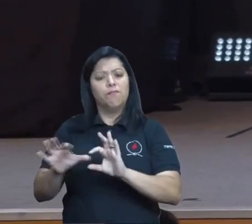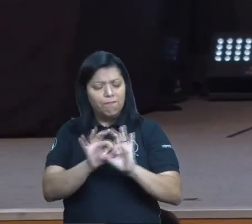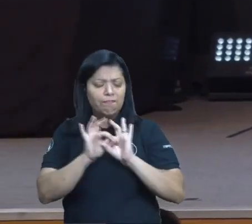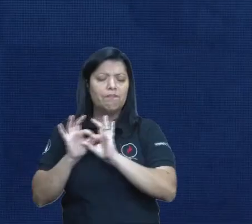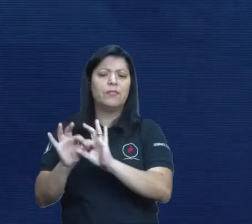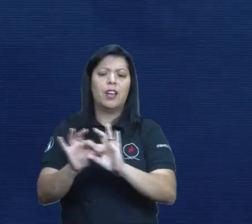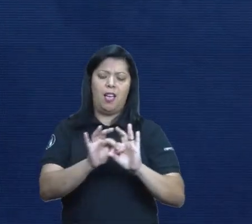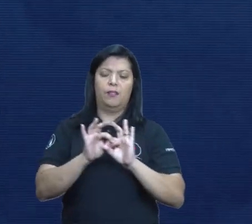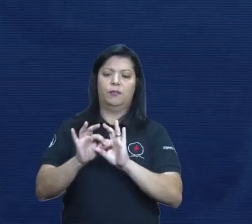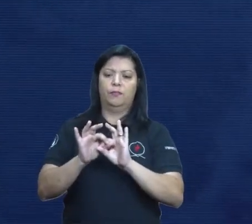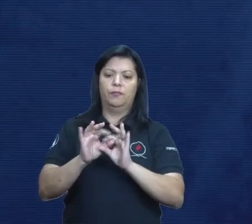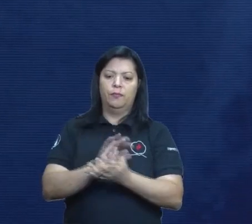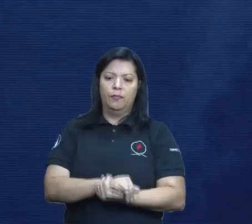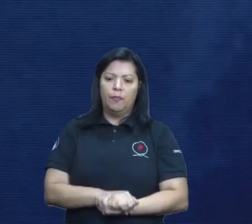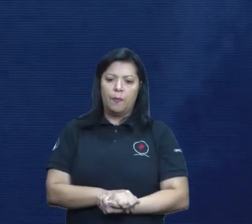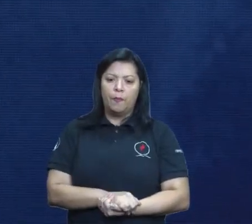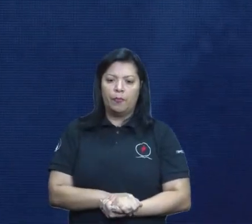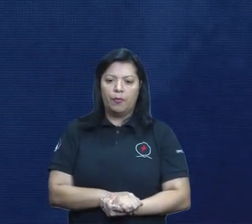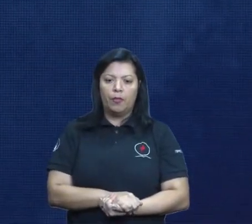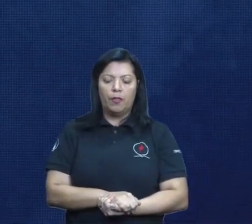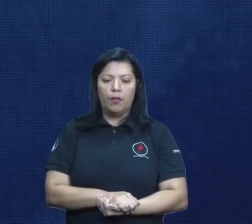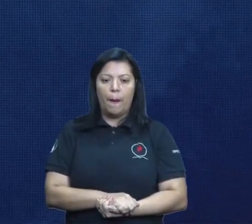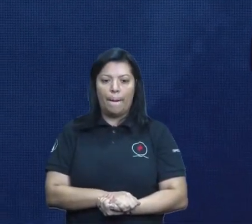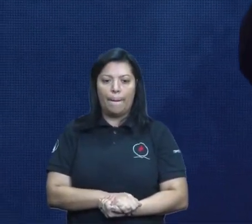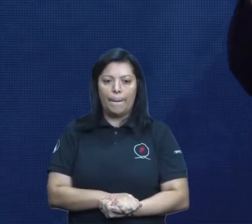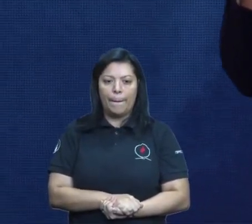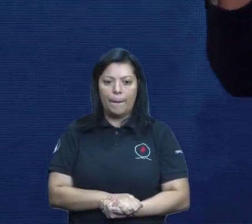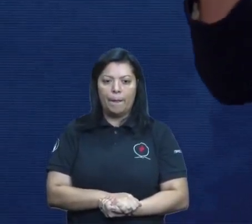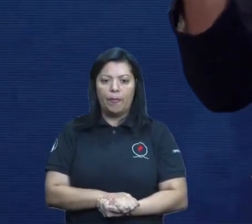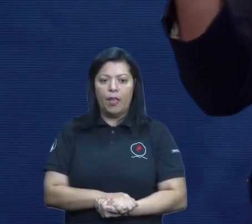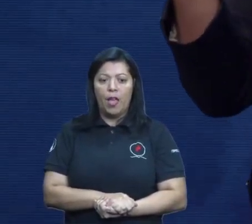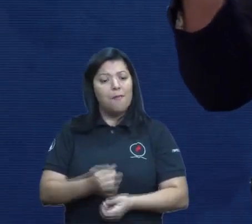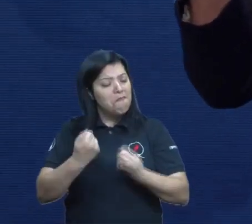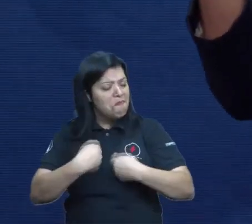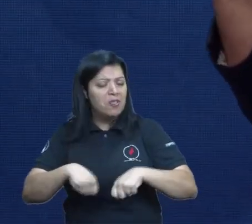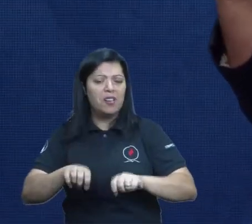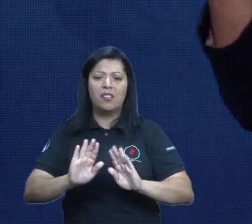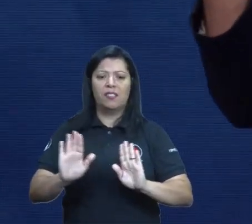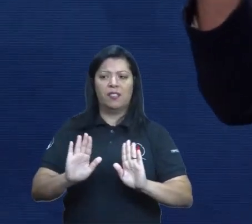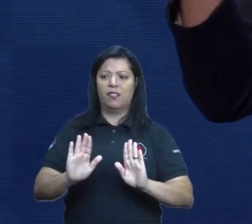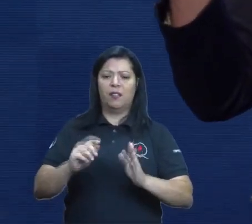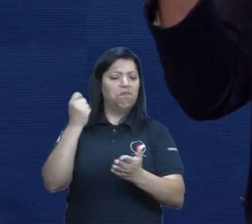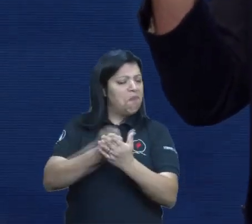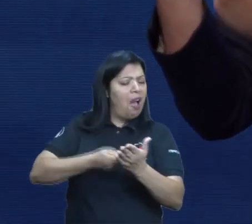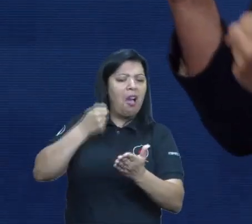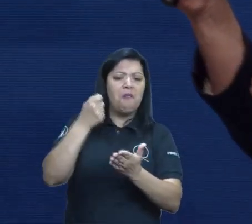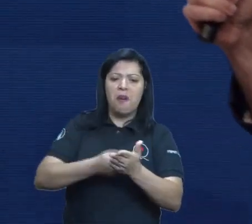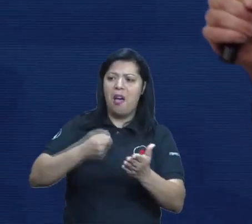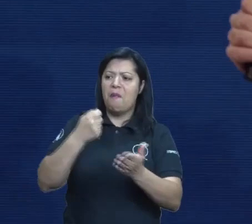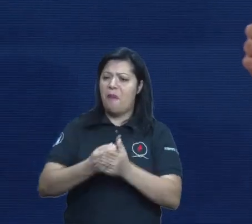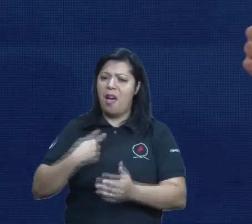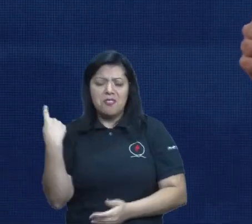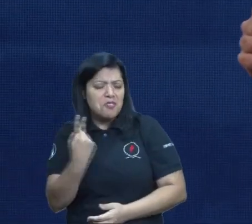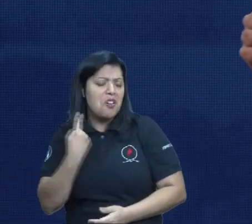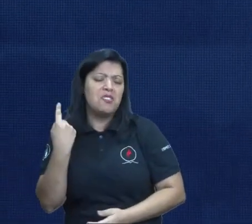as suas guerras hoje você não precisa lutar mais sozinho